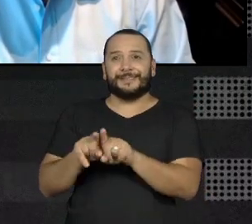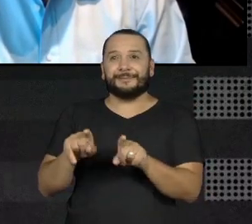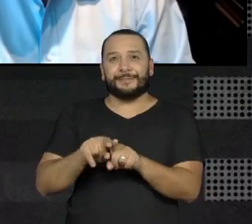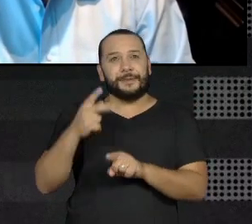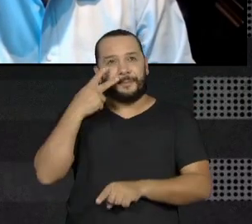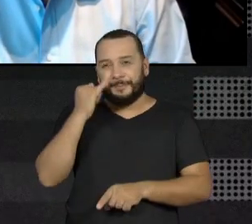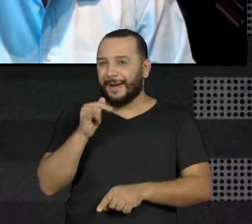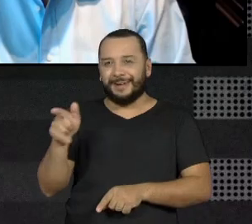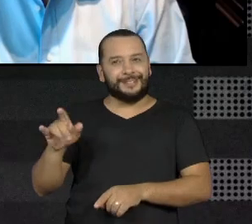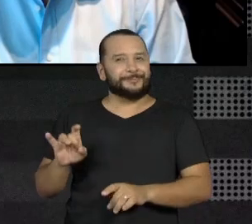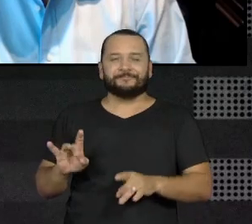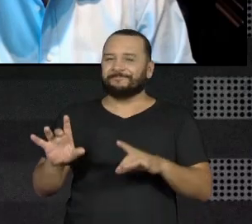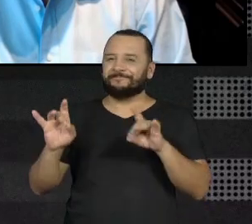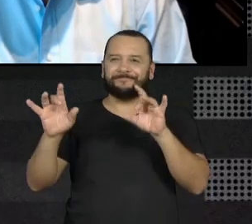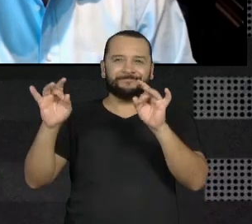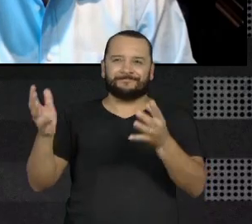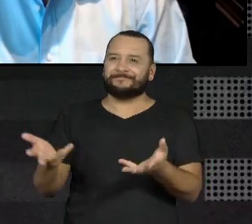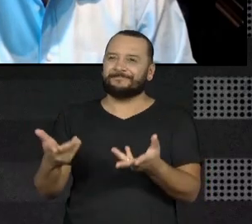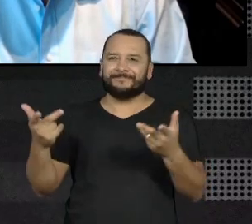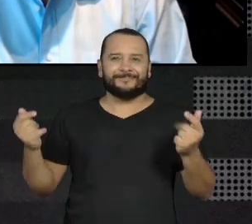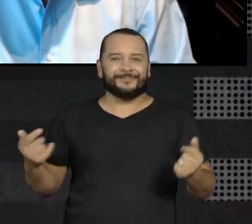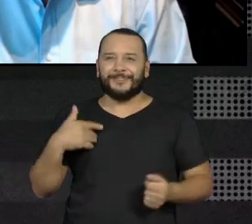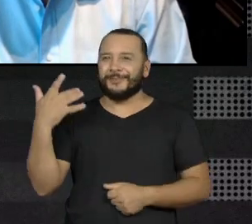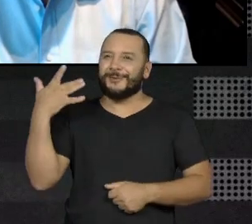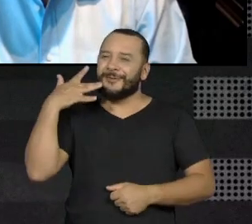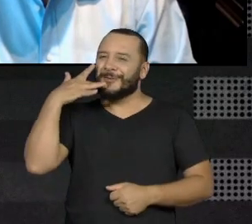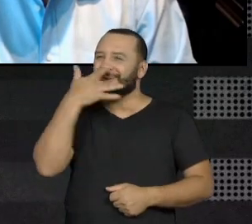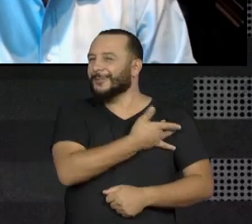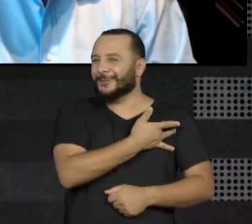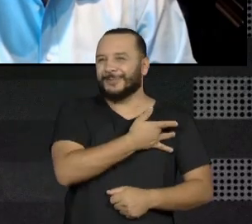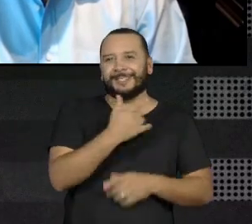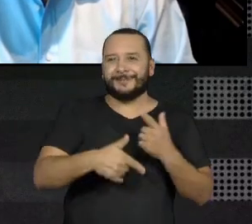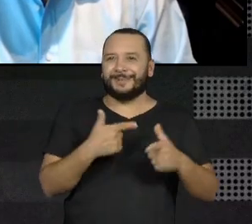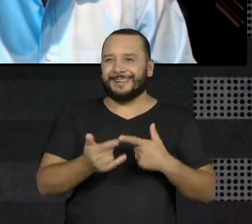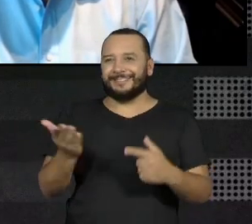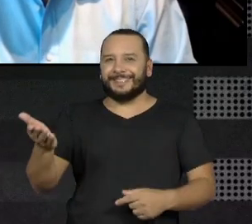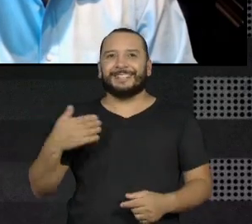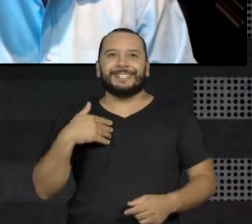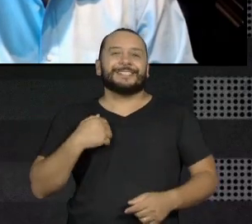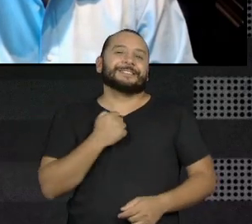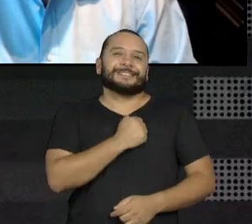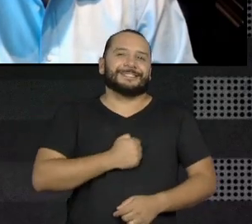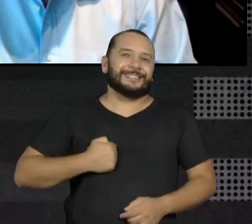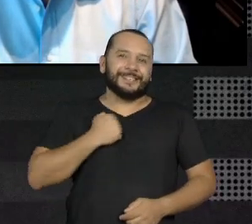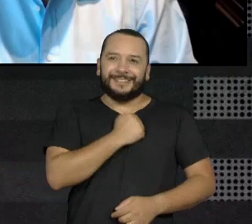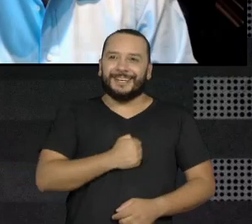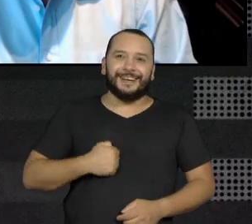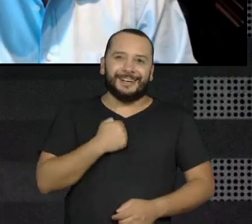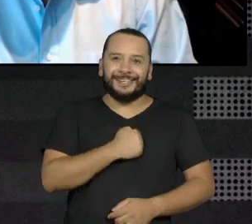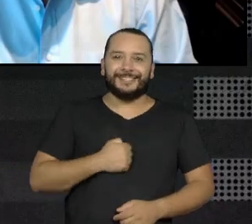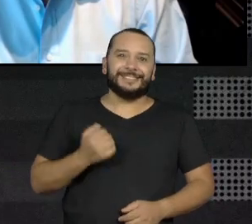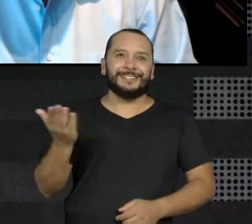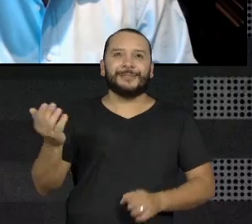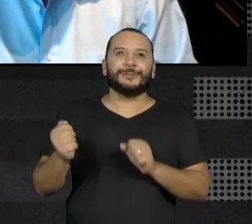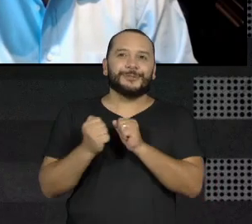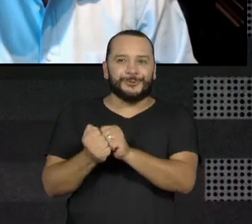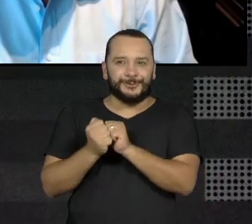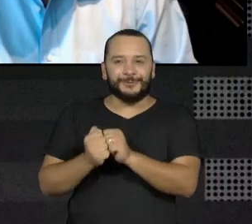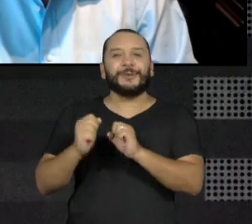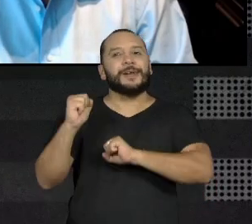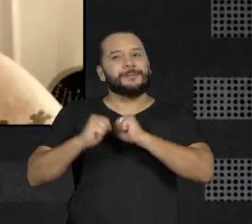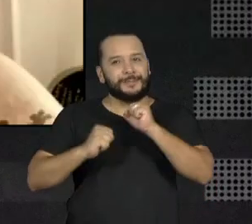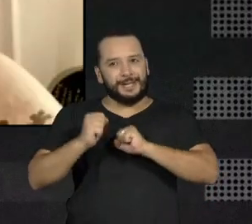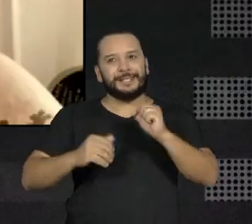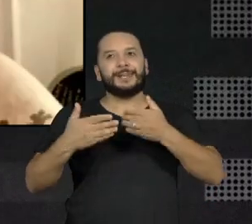não tenho nem palavras. É uma delícia trabalhar com ele. Tô morrendo de saudade da nossa dinâmica do dia a dia, na empresa